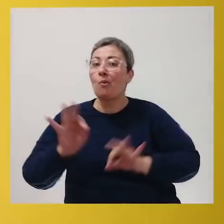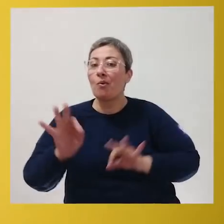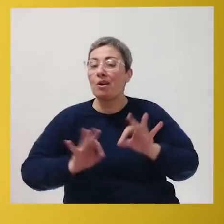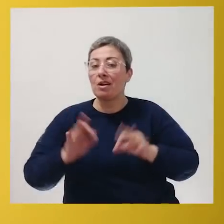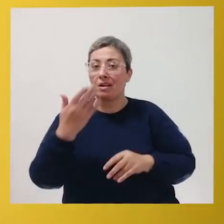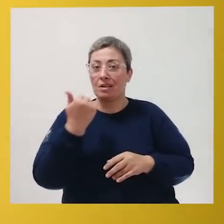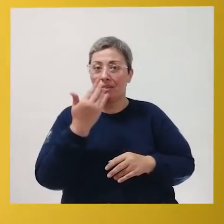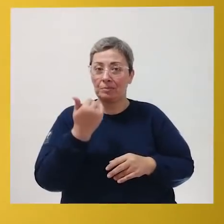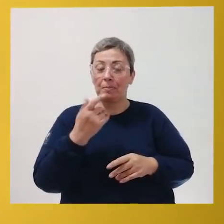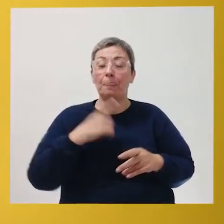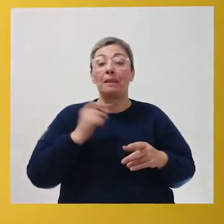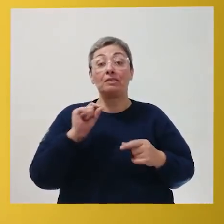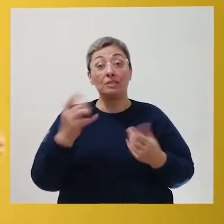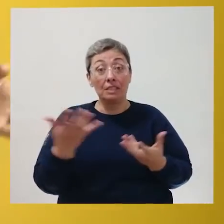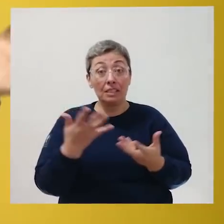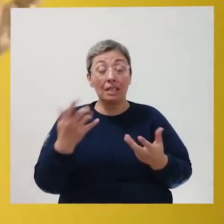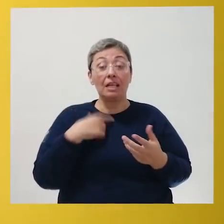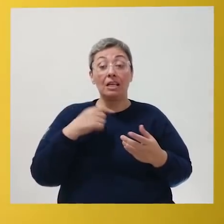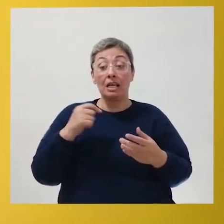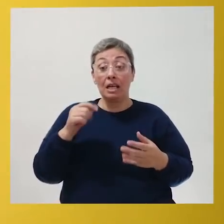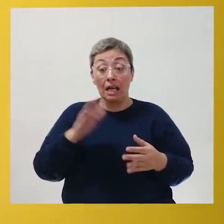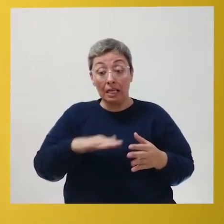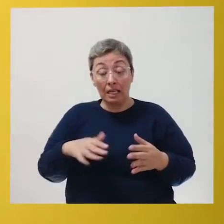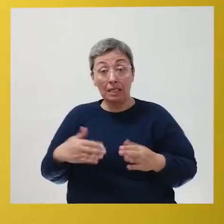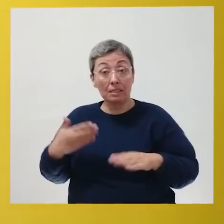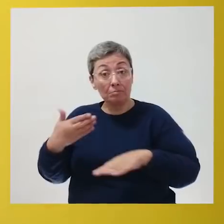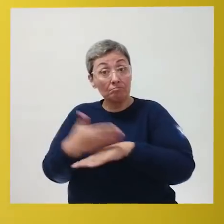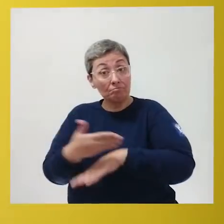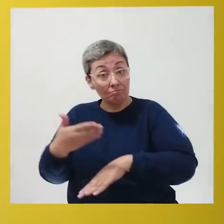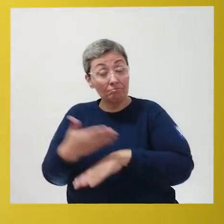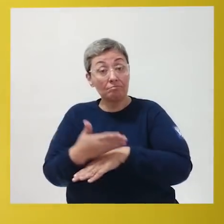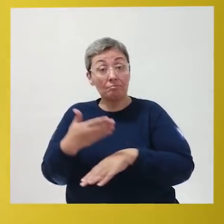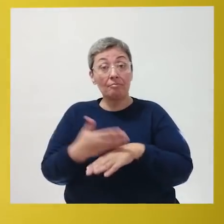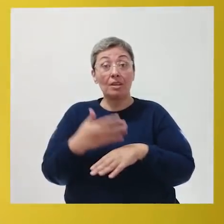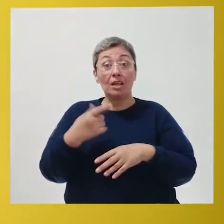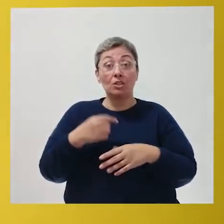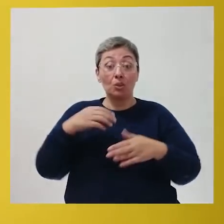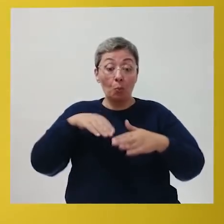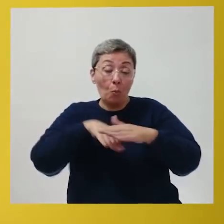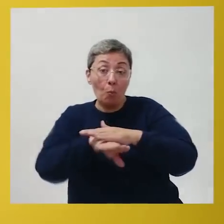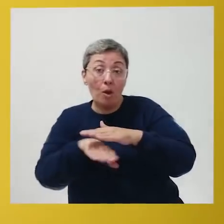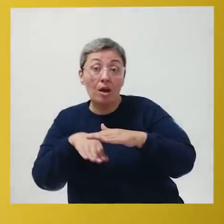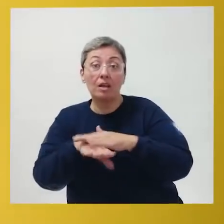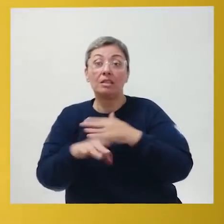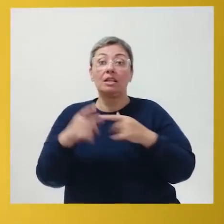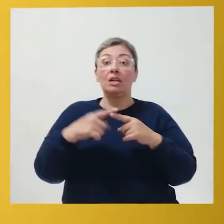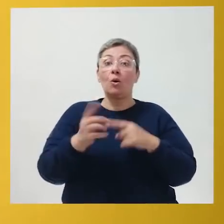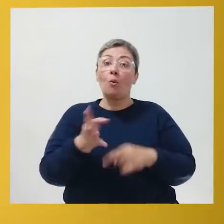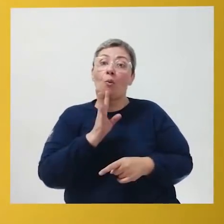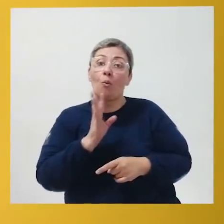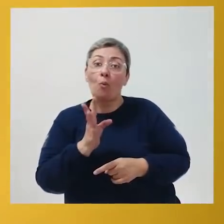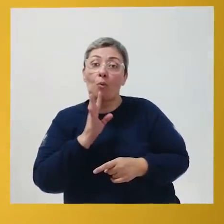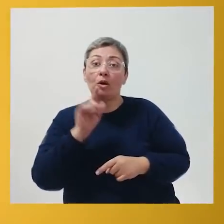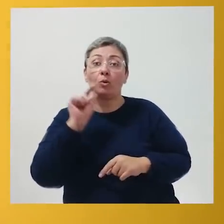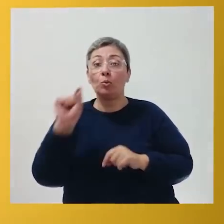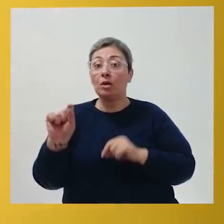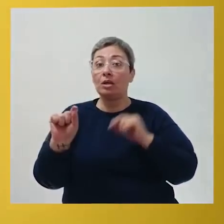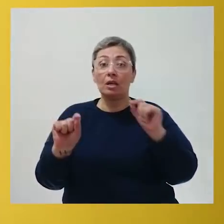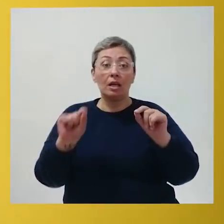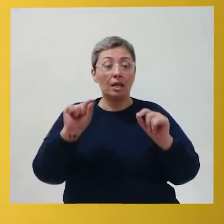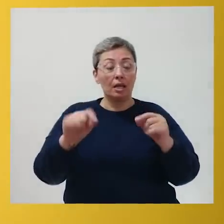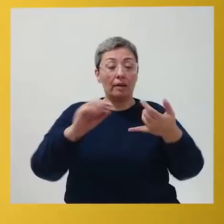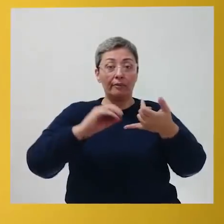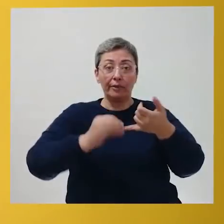os mantimentos e fazer com que essa criança participe, né, desse guardar, desse conhecer o que